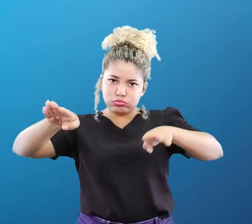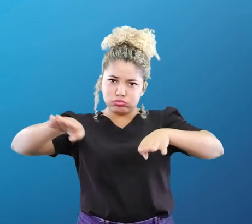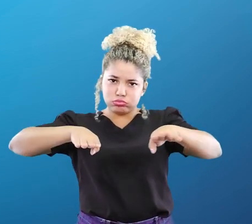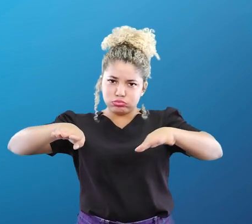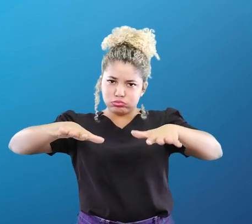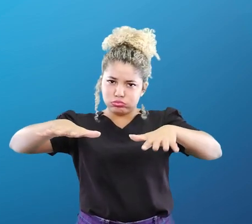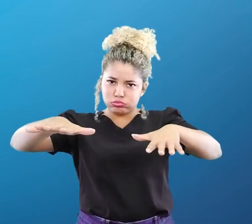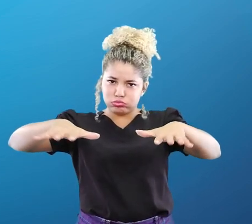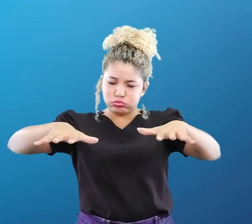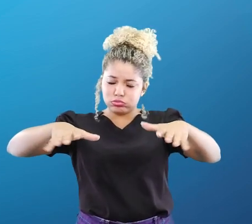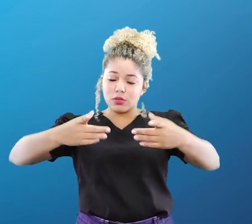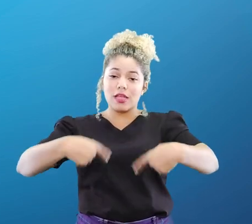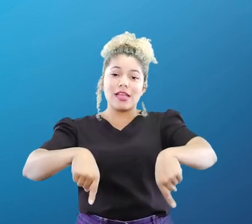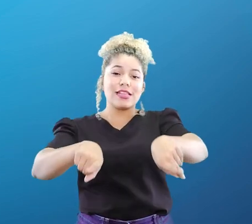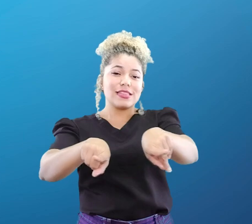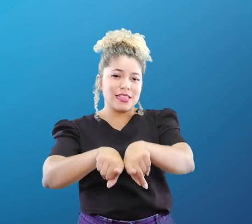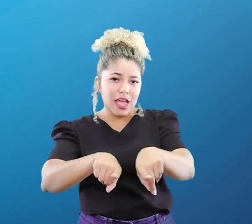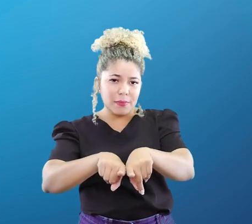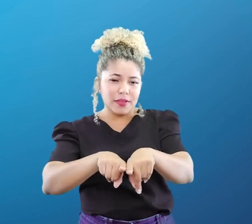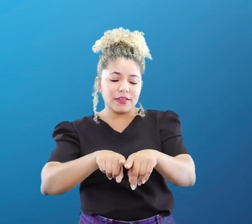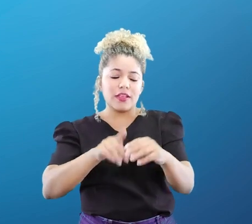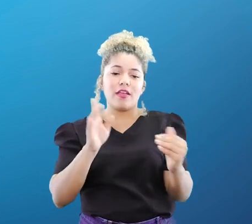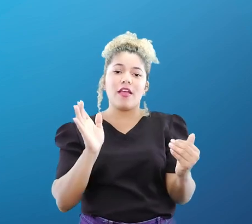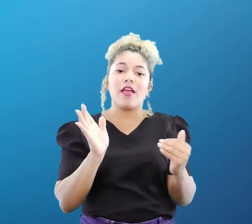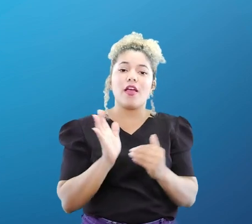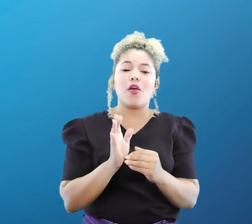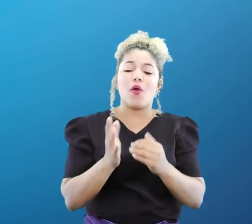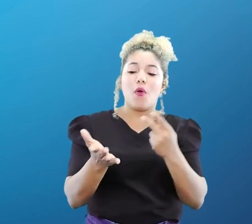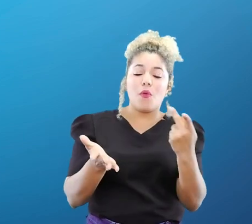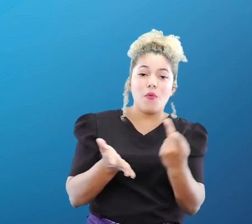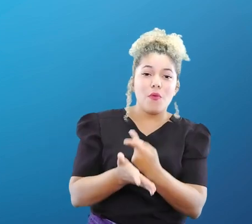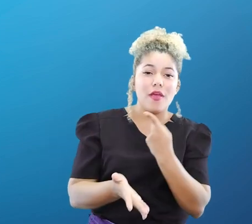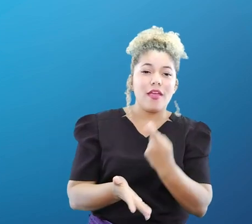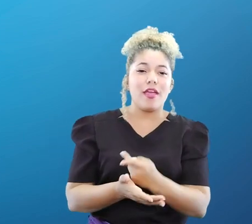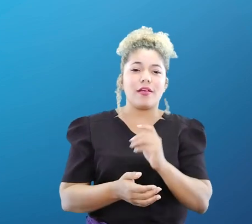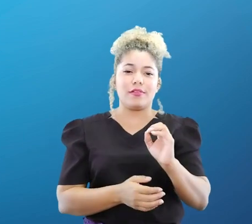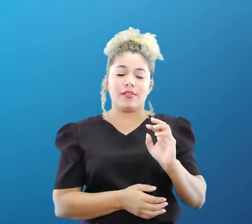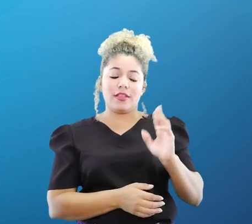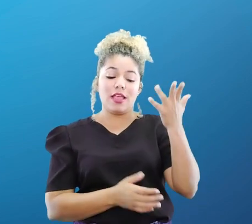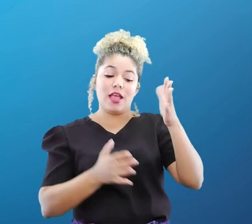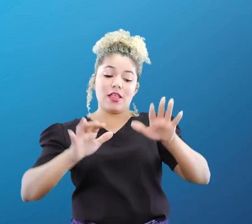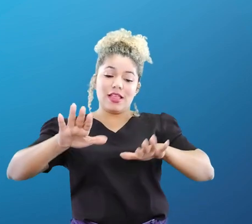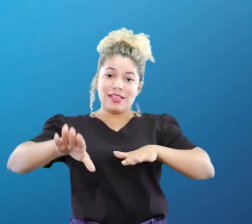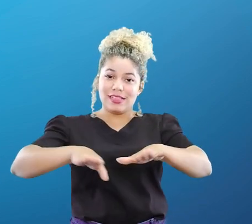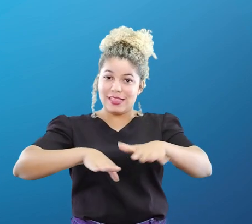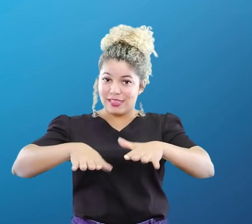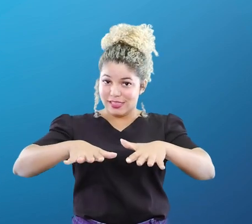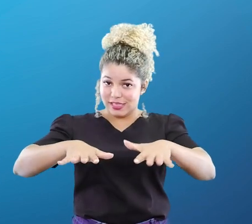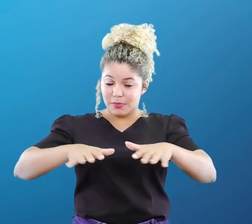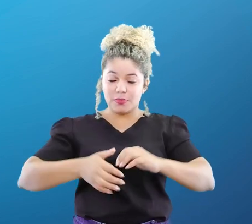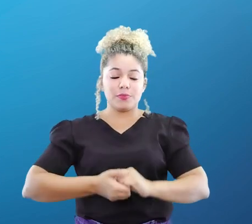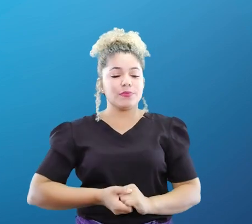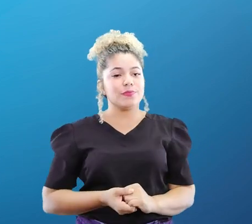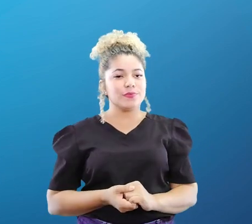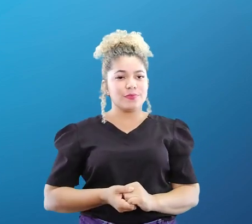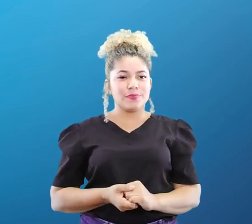do material, e nós temos aqui finalmente a falha, que é resultado desse tremor.